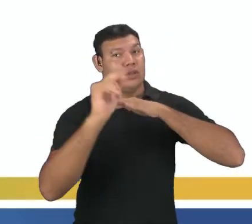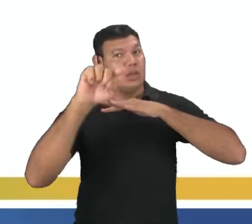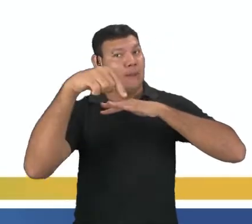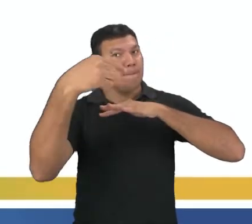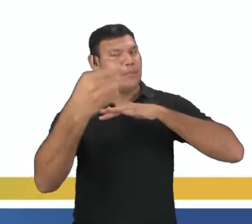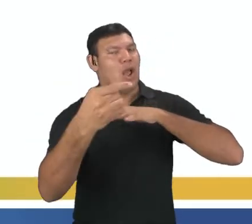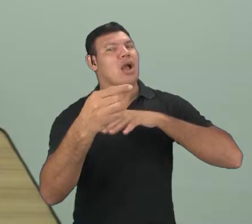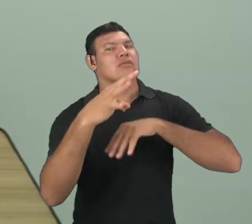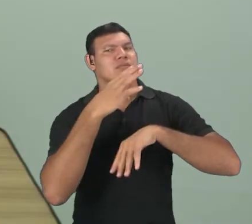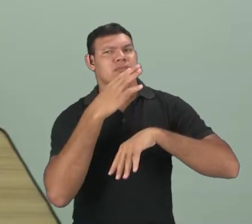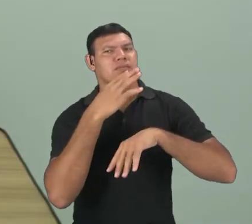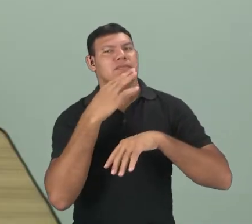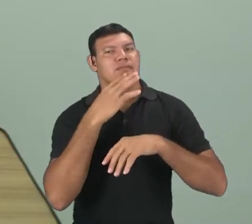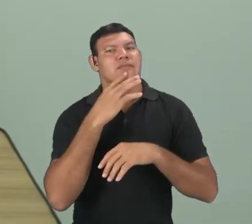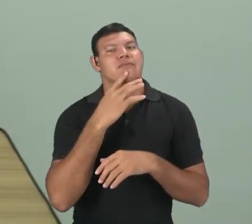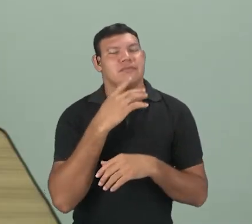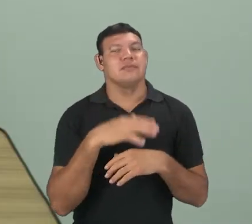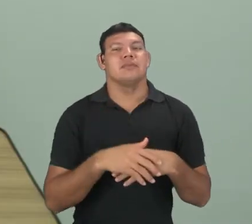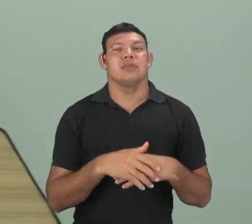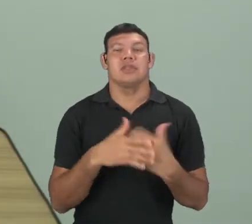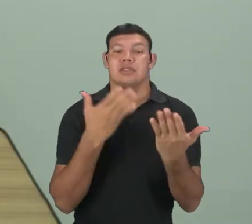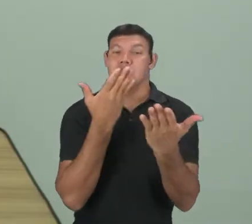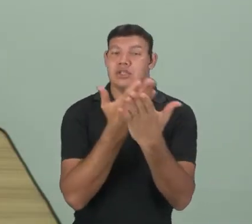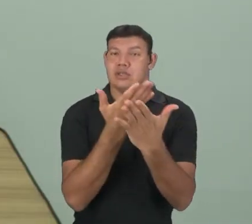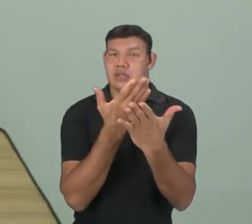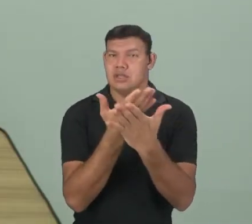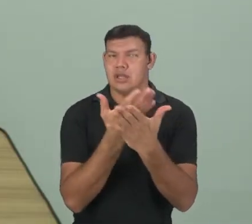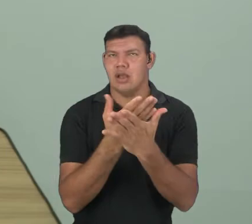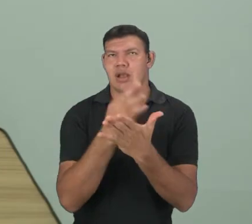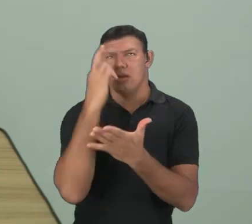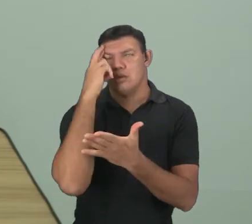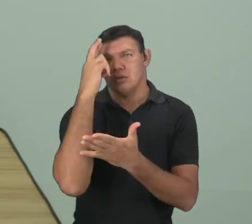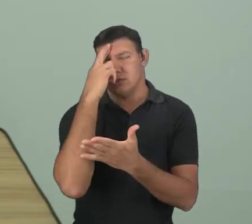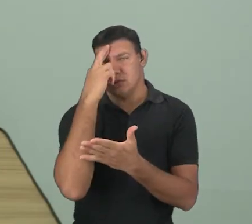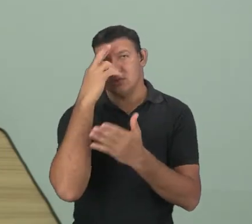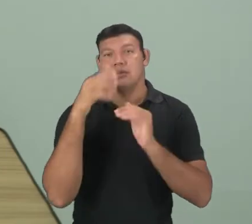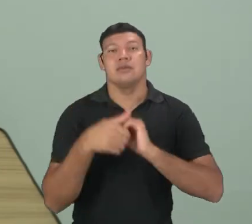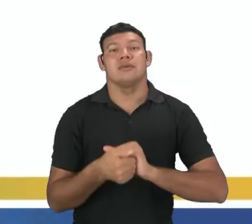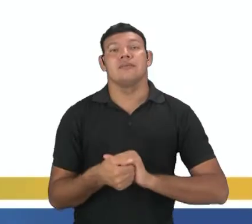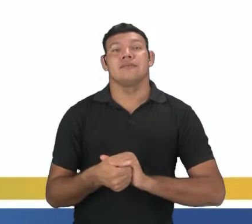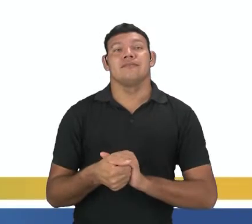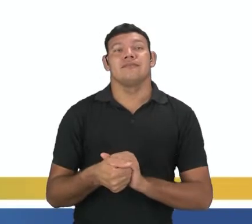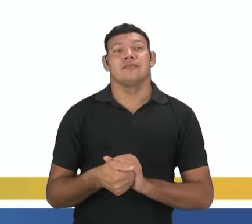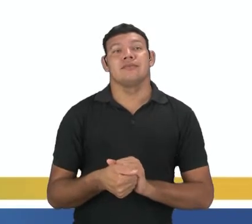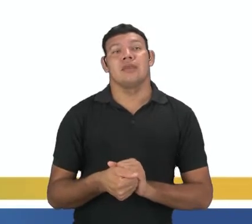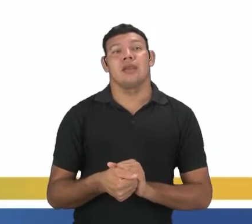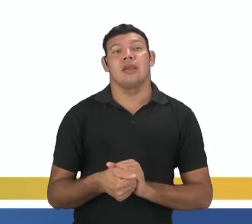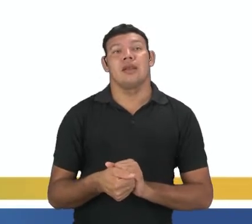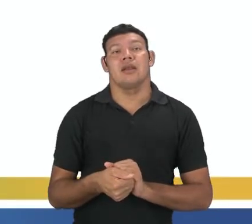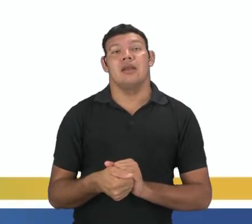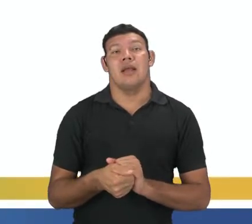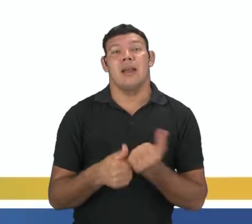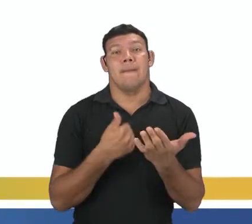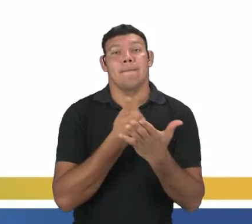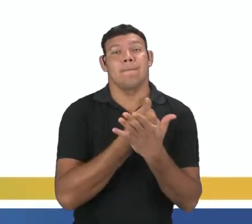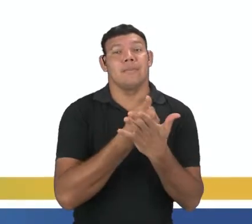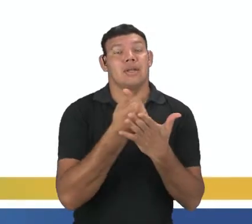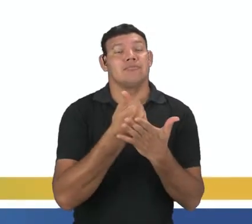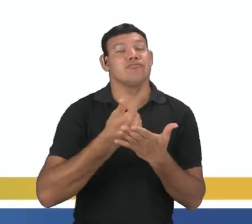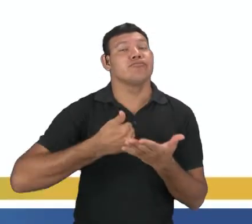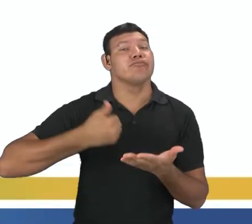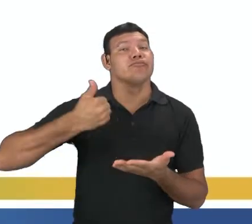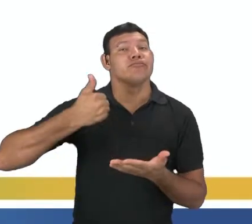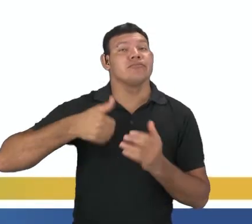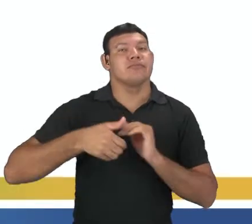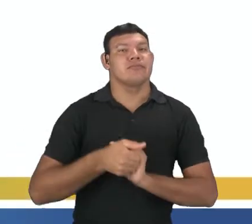vão conhecer mais isso, no decorrer da história. Por exemplo, aí nós temos aí o primeiro. O que está acontecendo? A